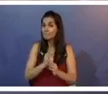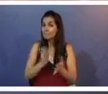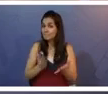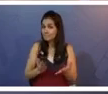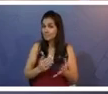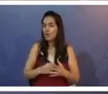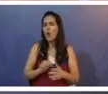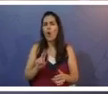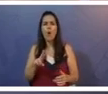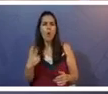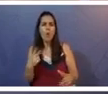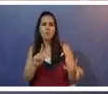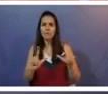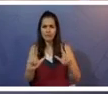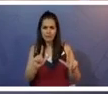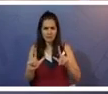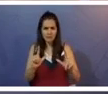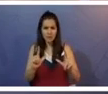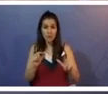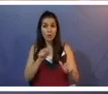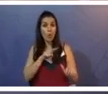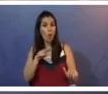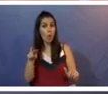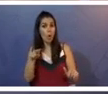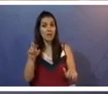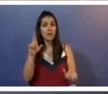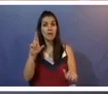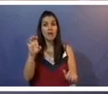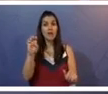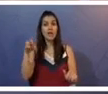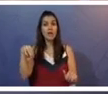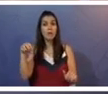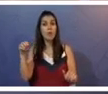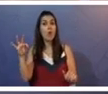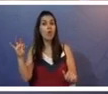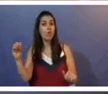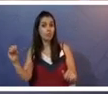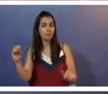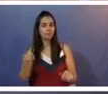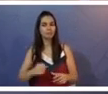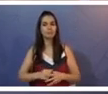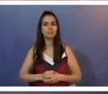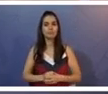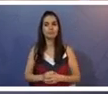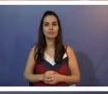nós estamos tendo com vocês aí já desde março, né?